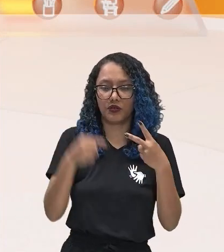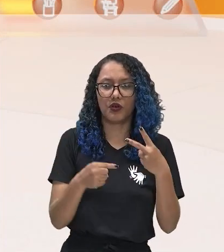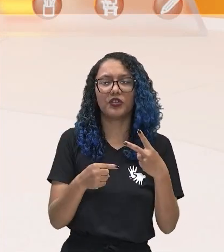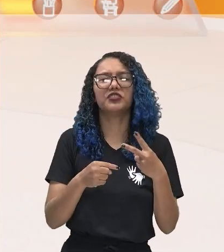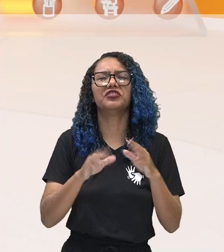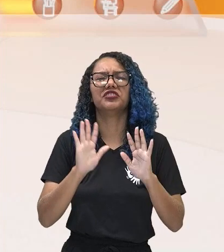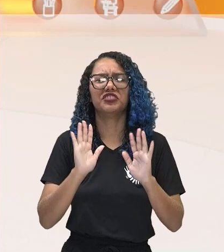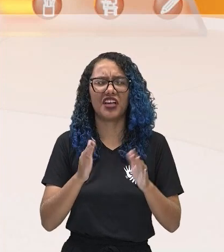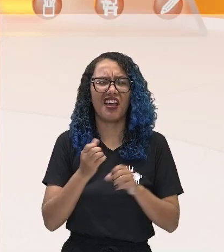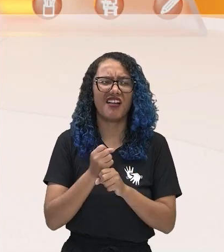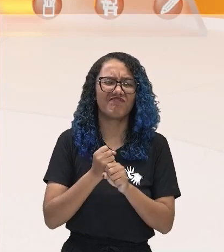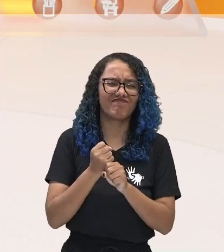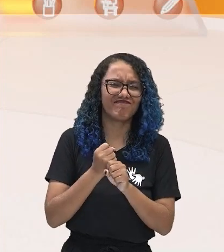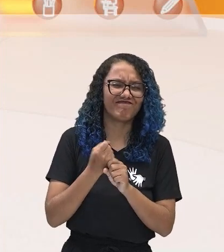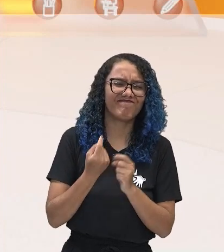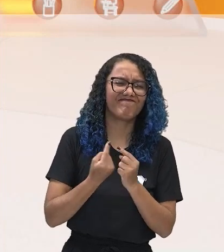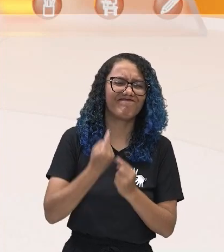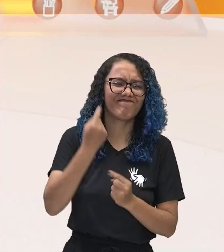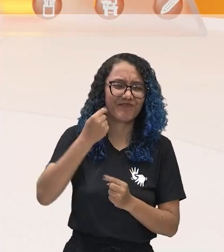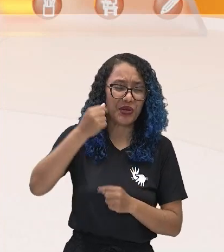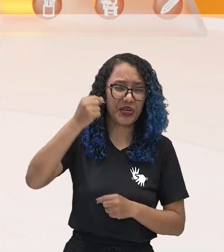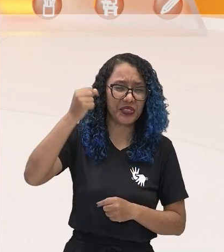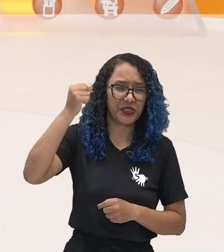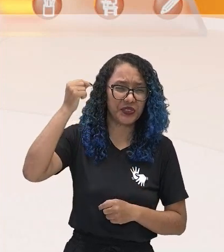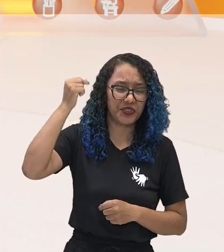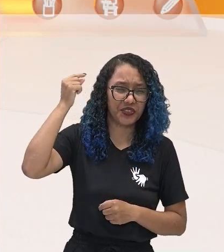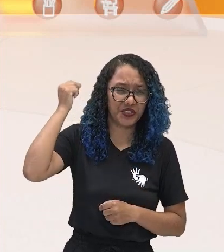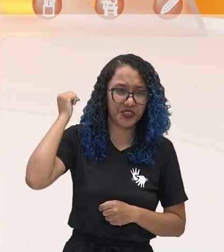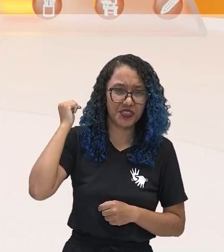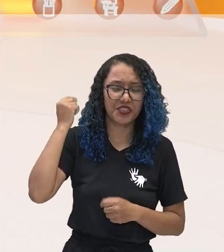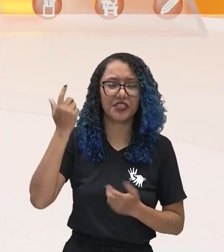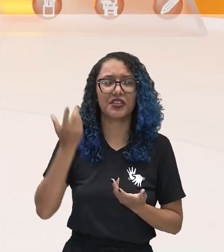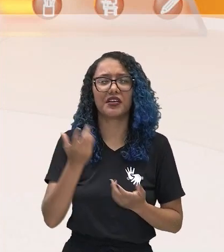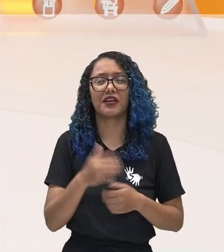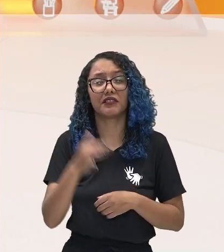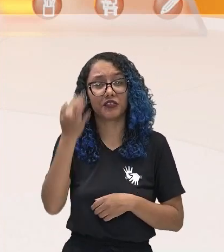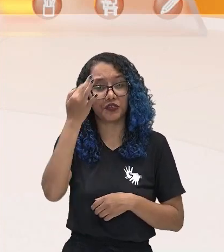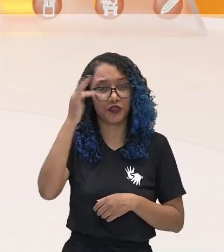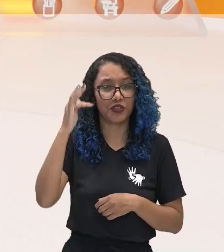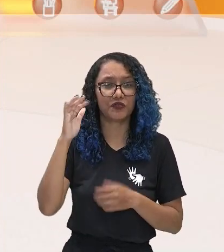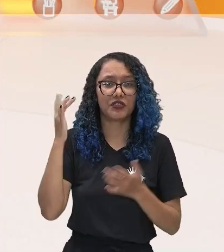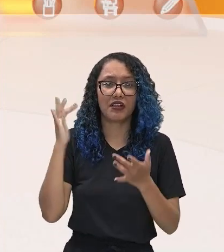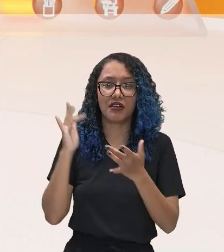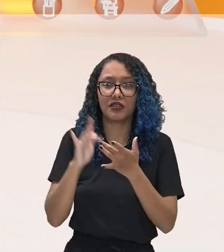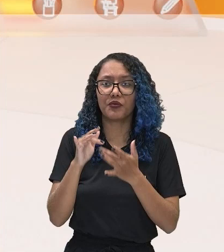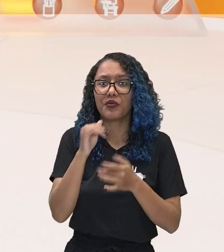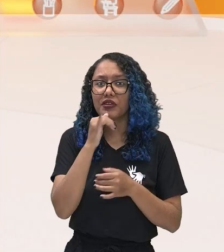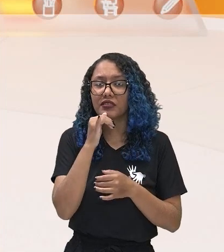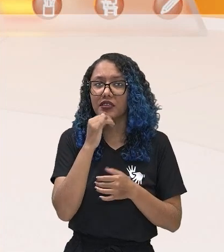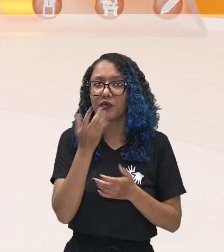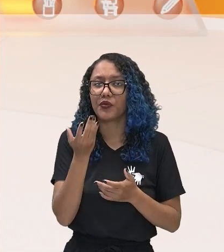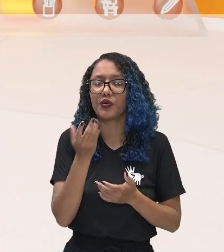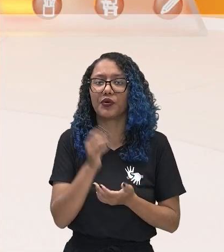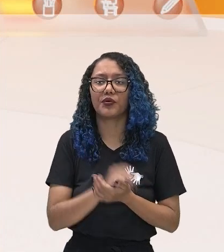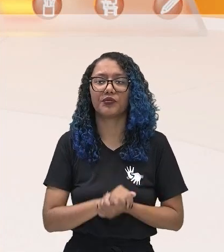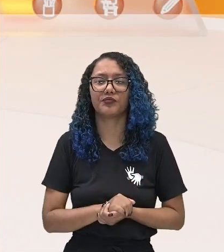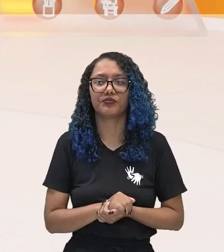filosófica. Lá, se nós formos buscar lá atrás, nos filósofos clássicos, por exemplo, lá, aliás, né,